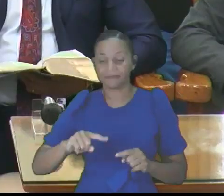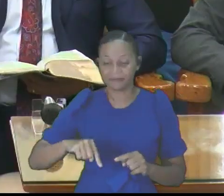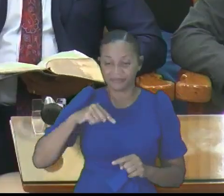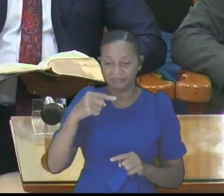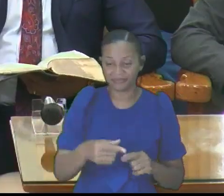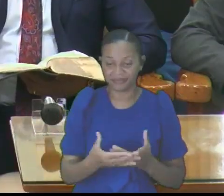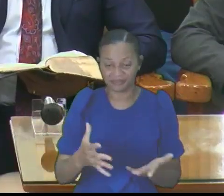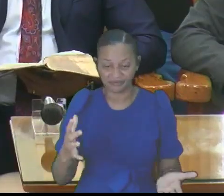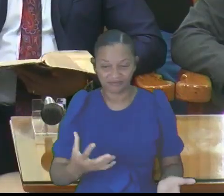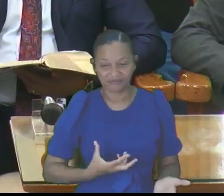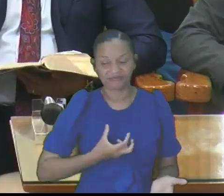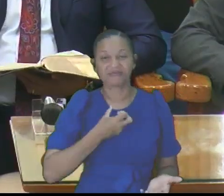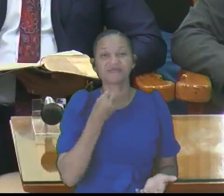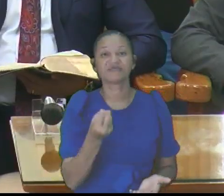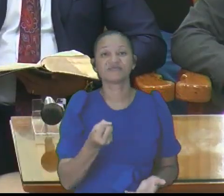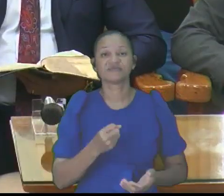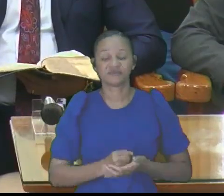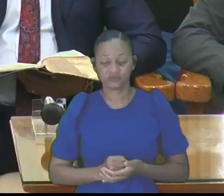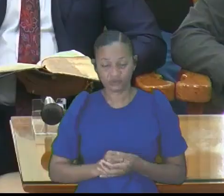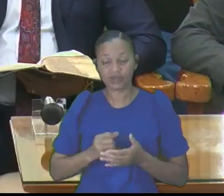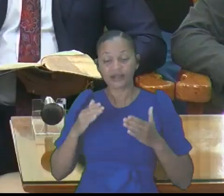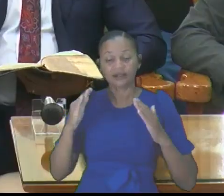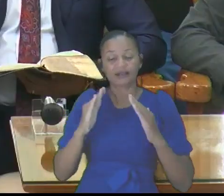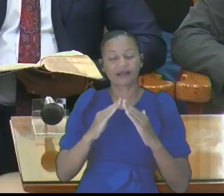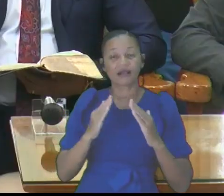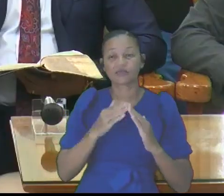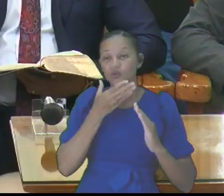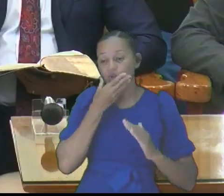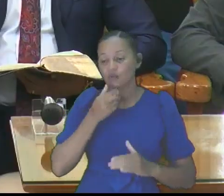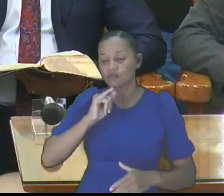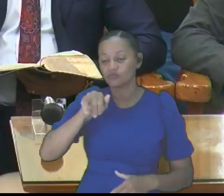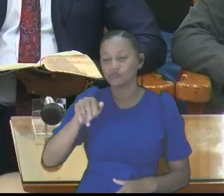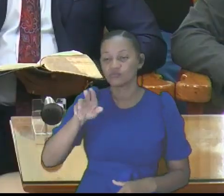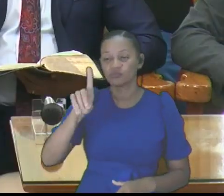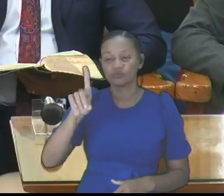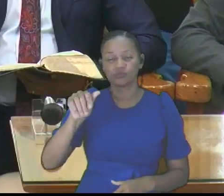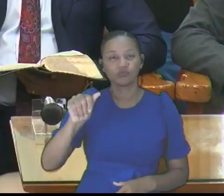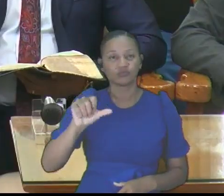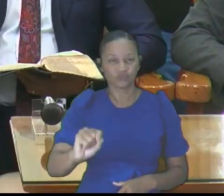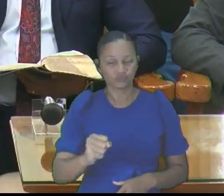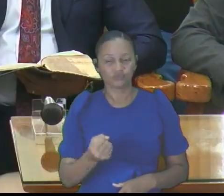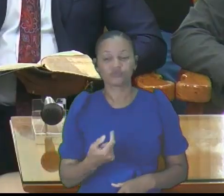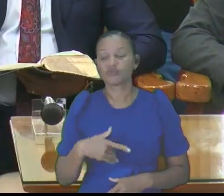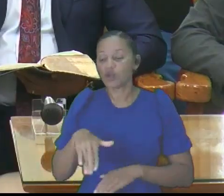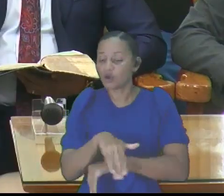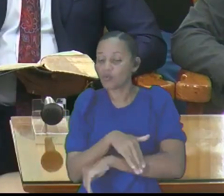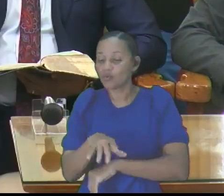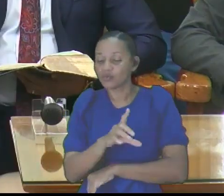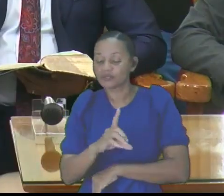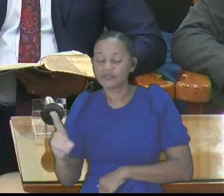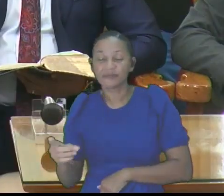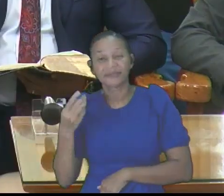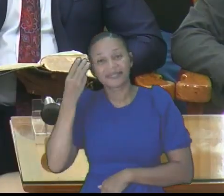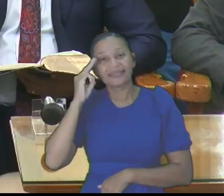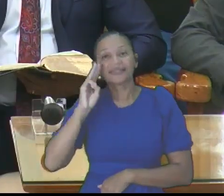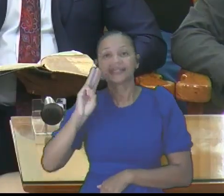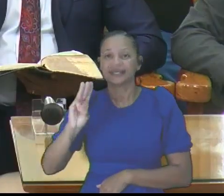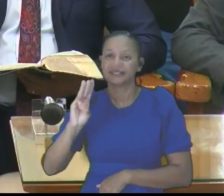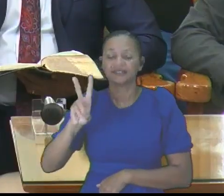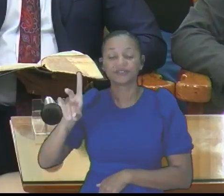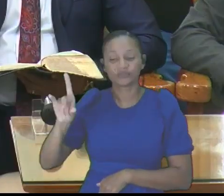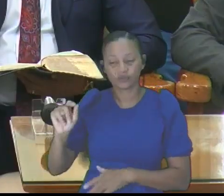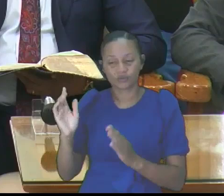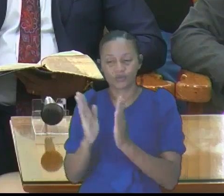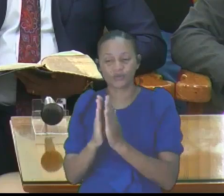foi salvo, foi para a casa de um homem chamado Judas. Foi assim ou não foi? Que morava na rua chamada direita e passou 3 dias o quê?